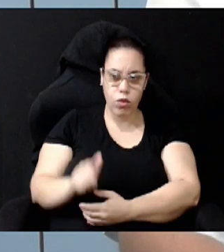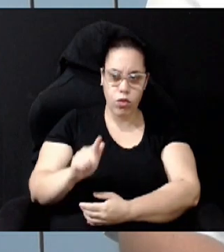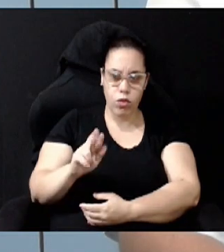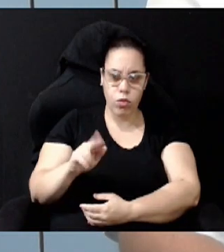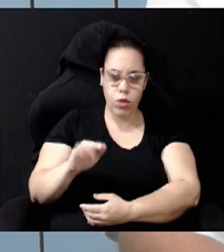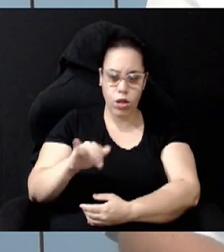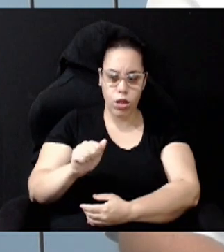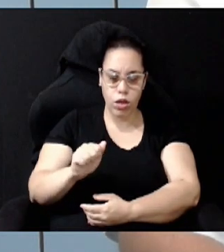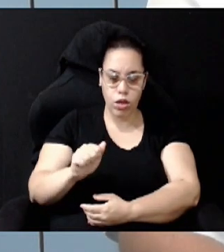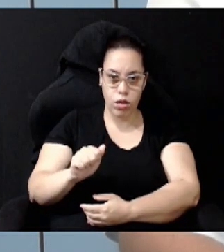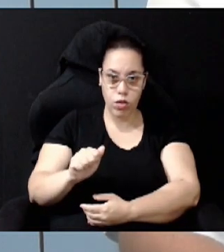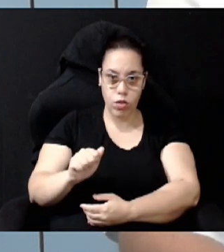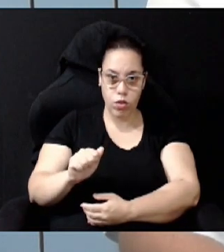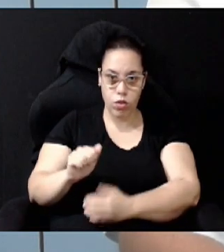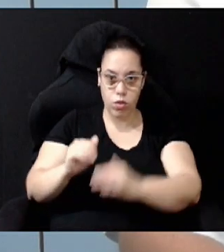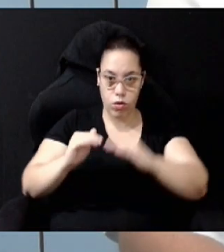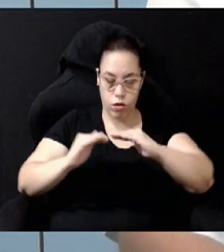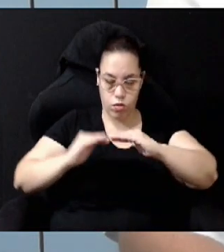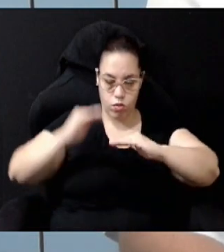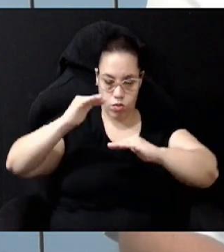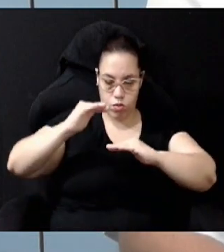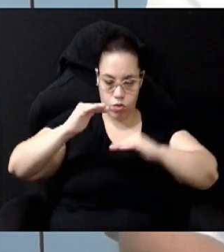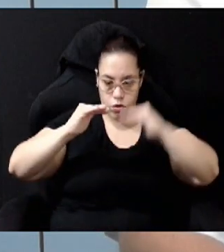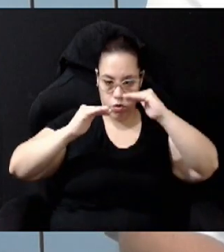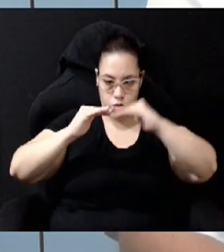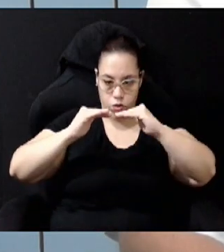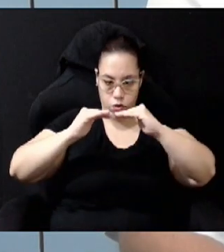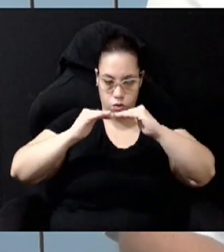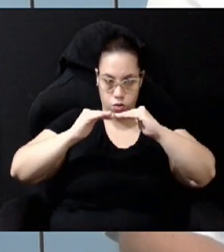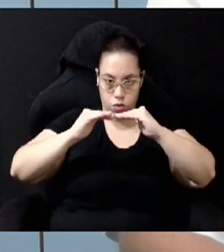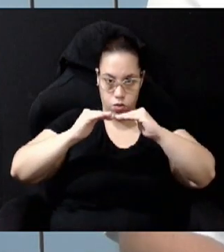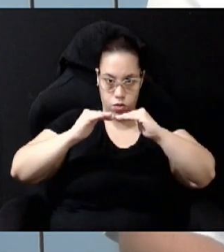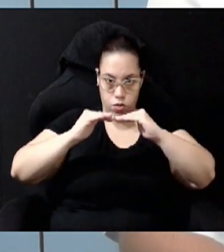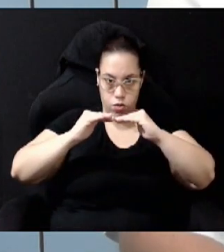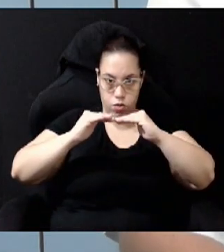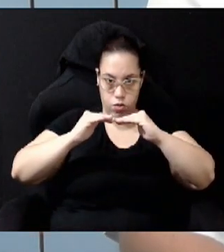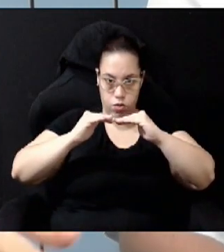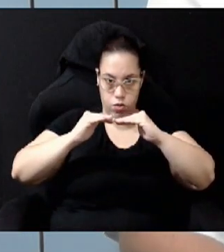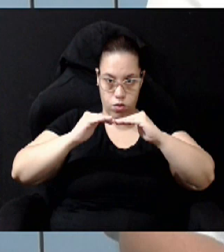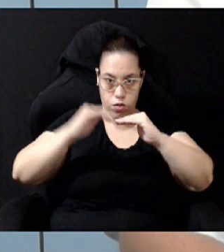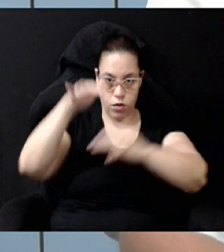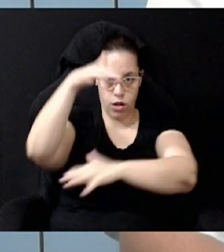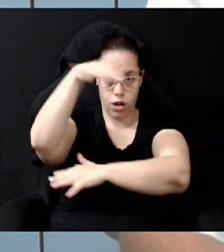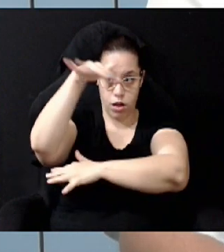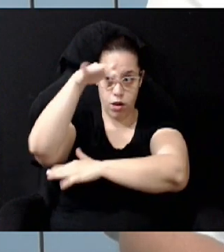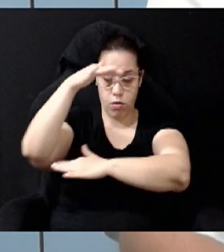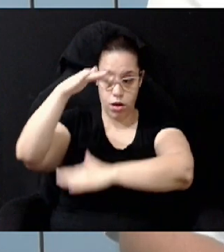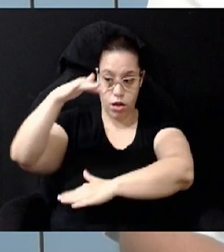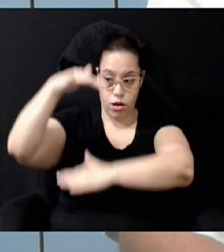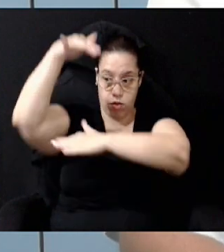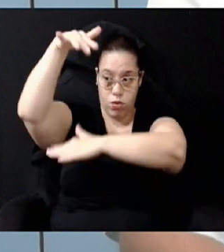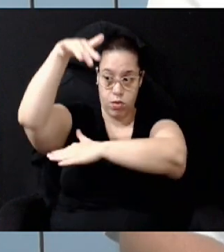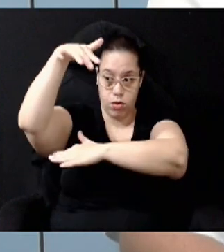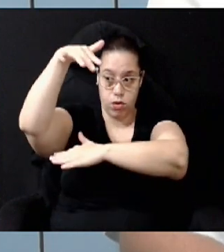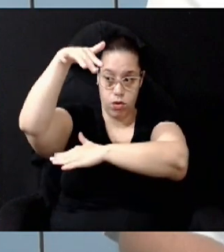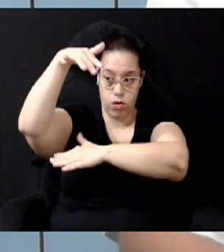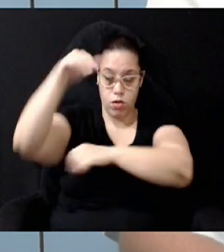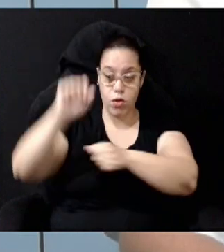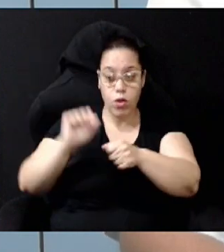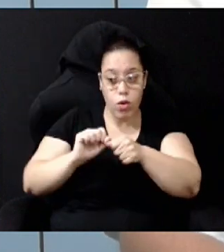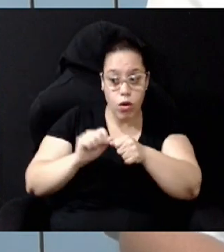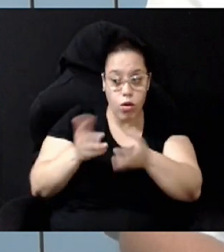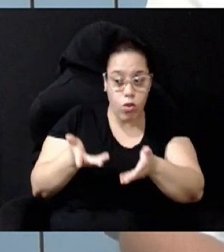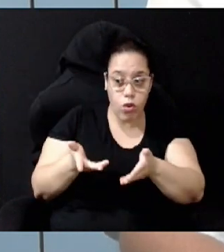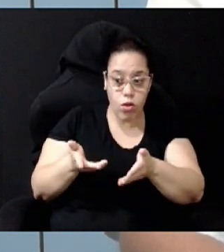sobre a outra, mais ou menos sobre a outra. Então ficou a praça mais alta. Ali eles poderiam ter feito uma